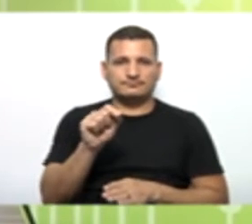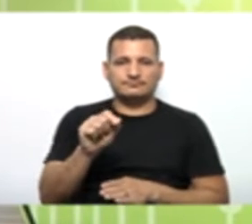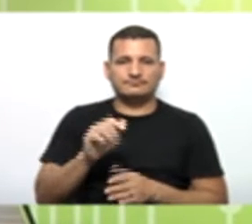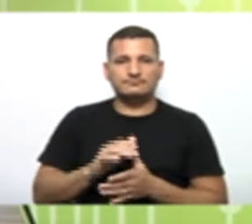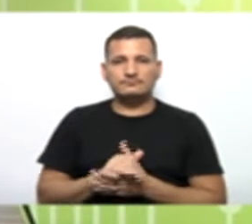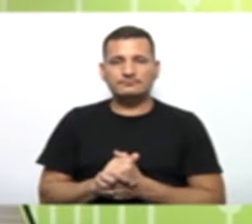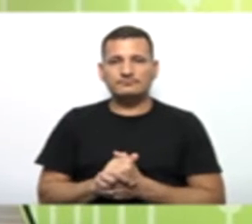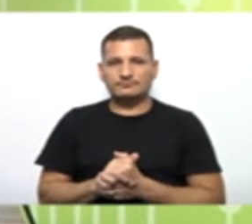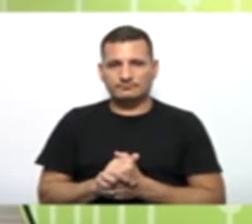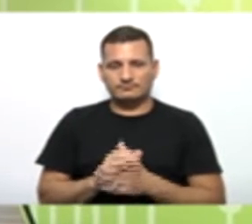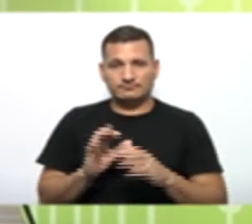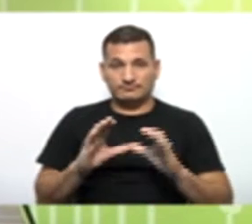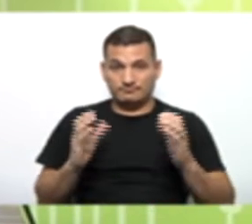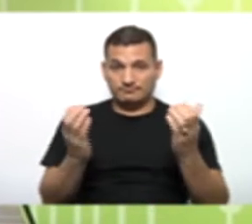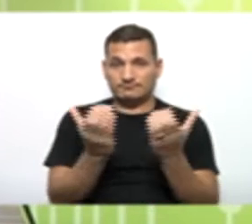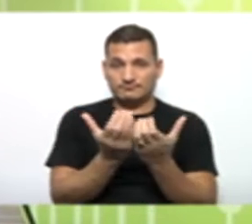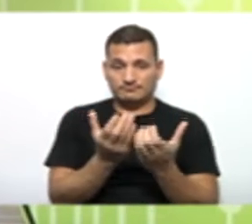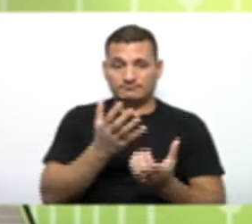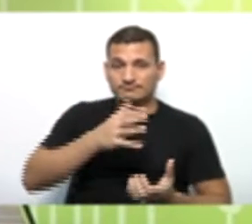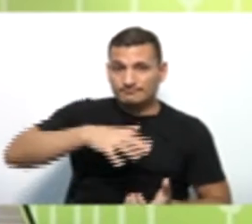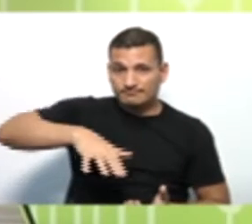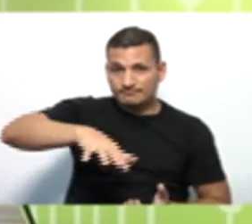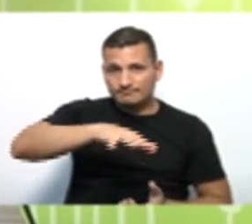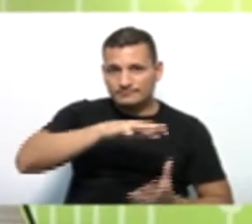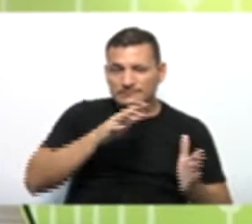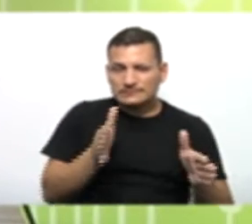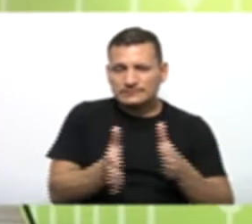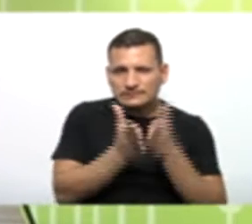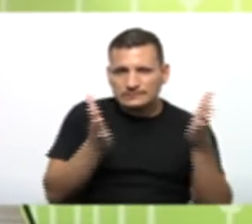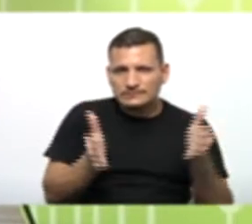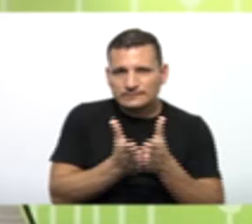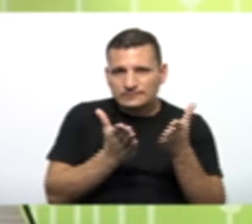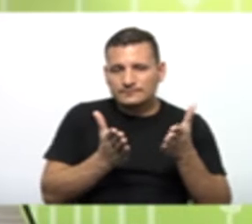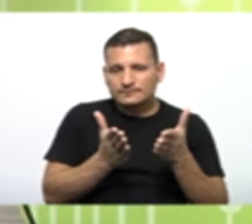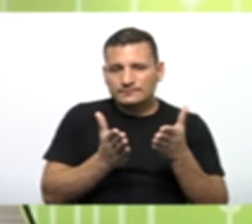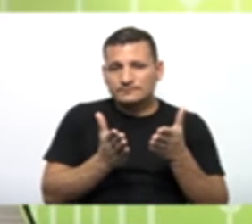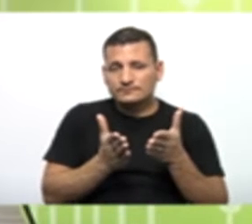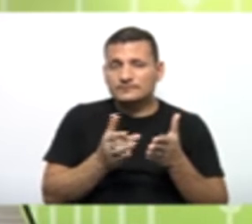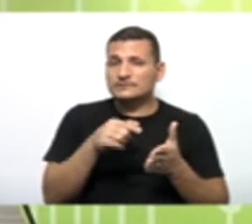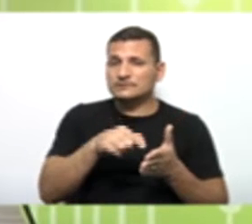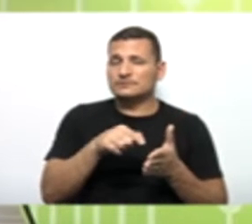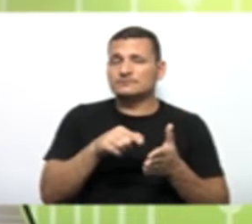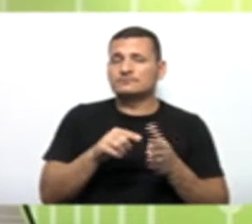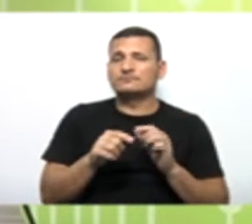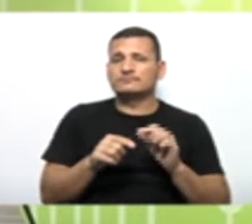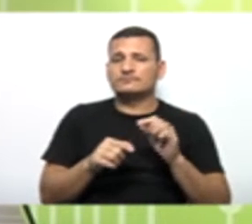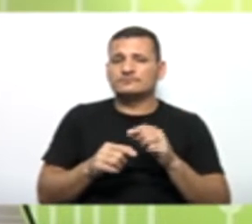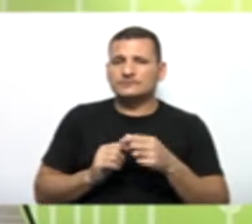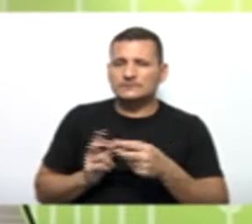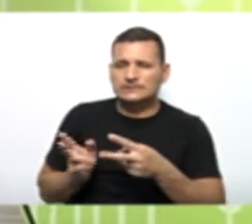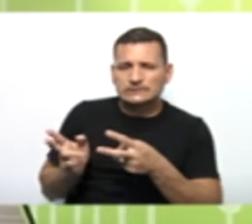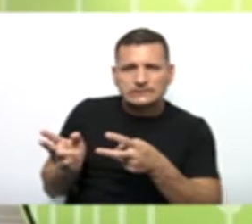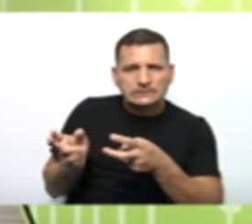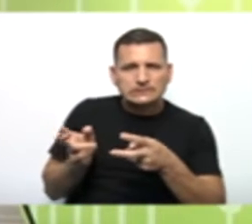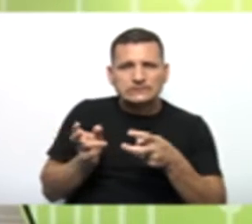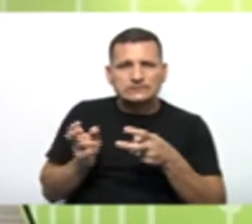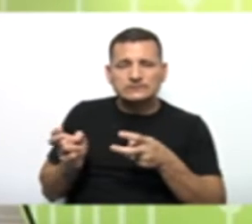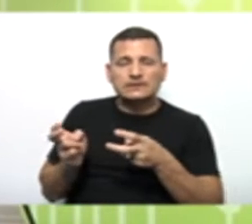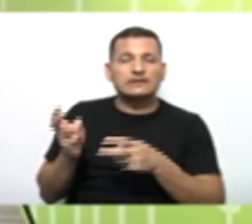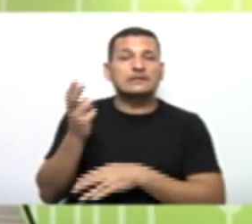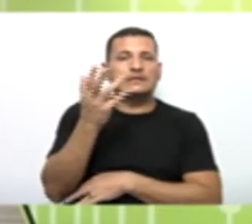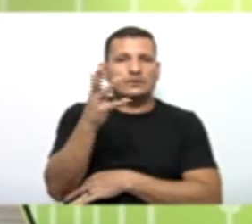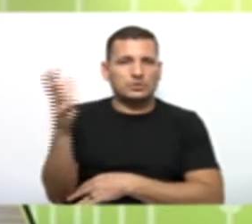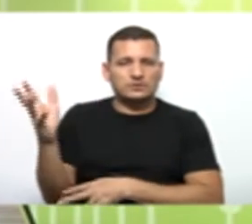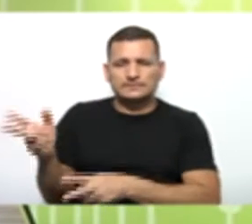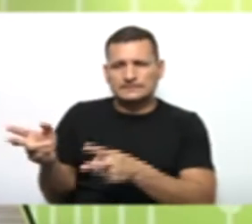uma comunidade é muito pobre, ela pode acabar extraindo recursos da natureza de uma forma